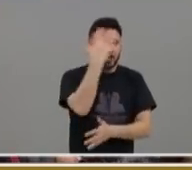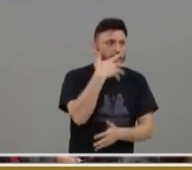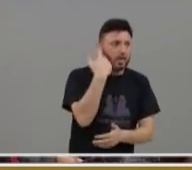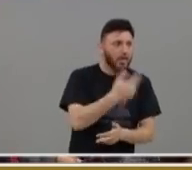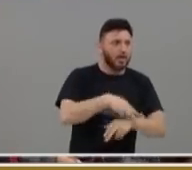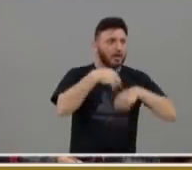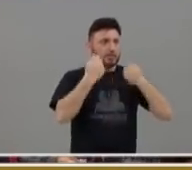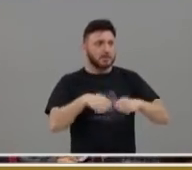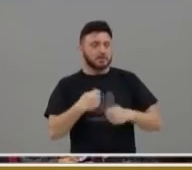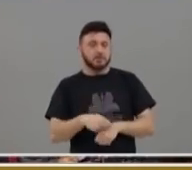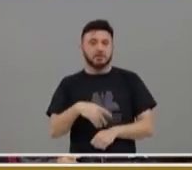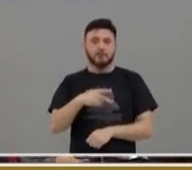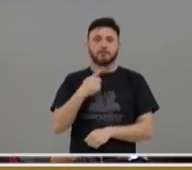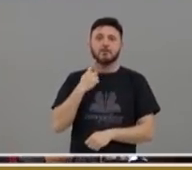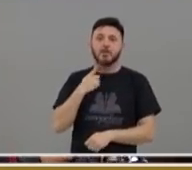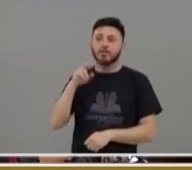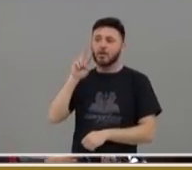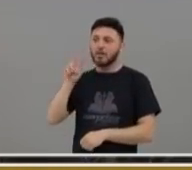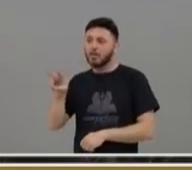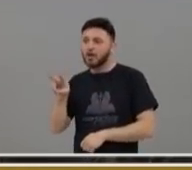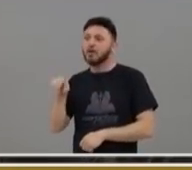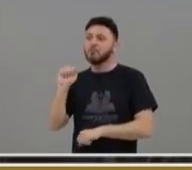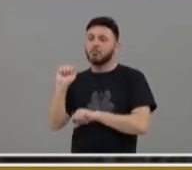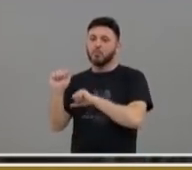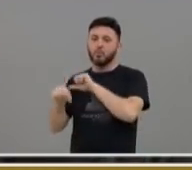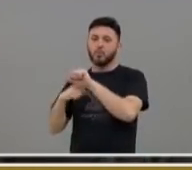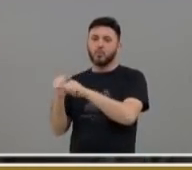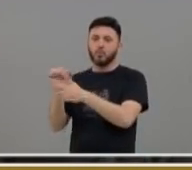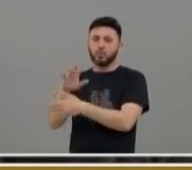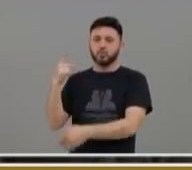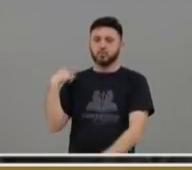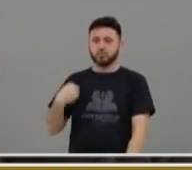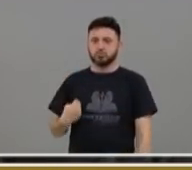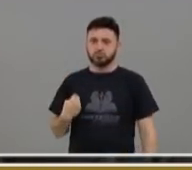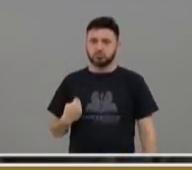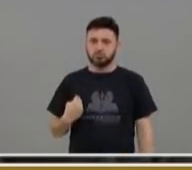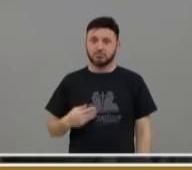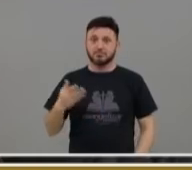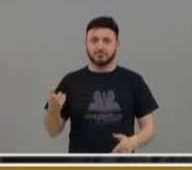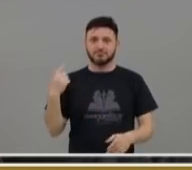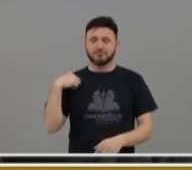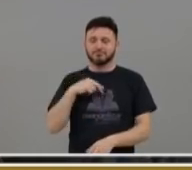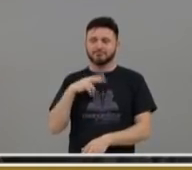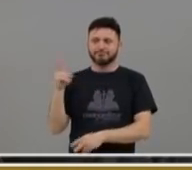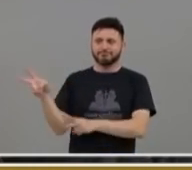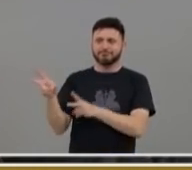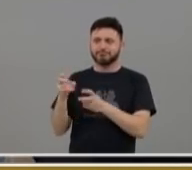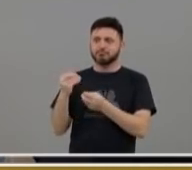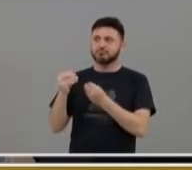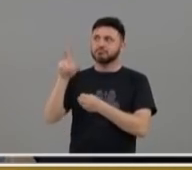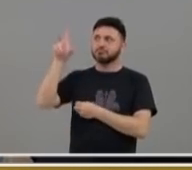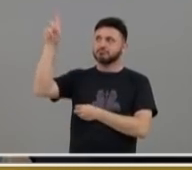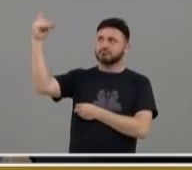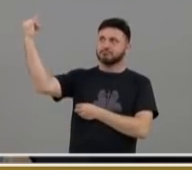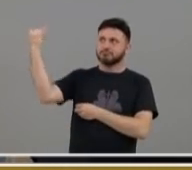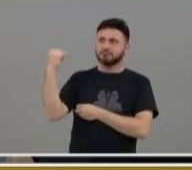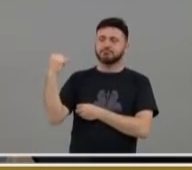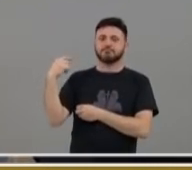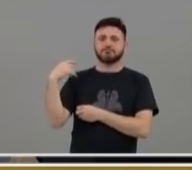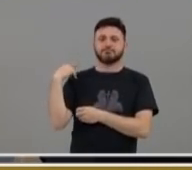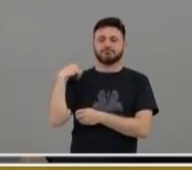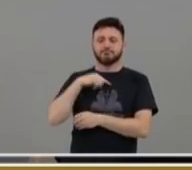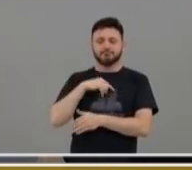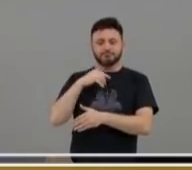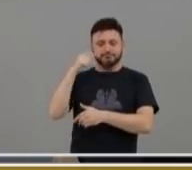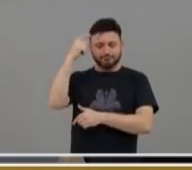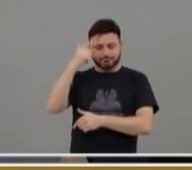de olhar para aquilo que pode transformar a nossa vida. E aí a gente vai percebendo como que Deus, Ele vai querendo reescrever